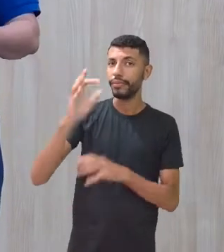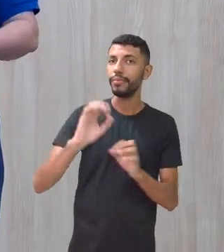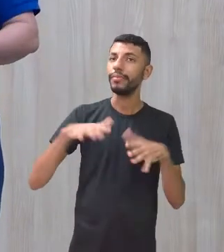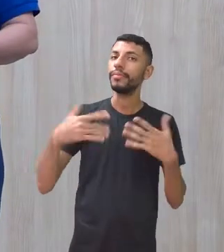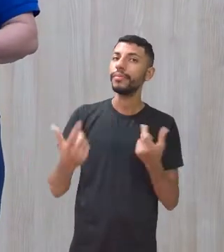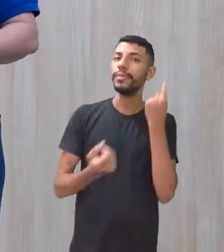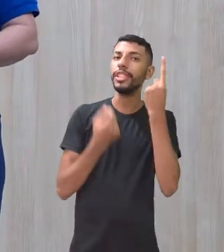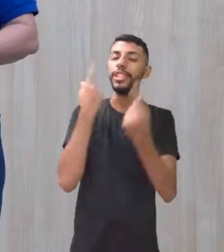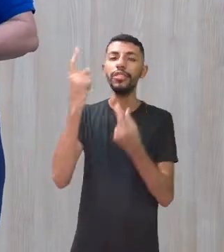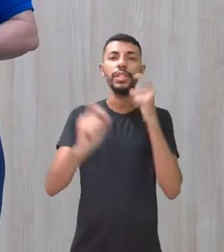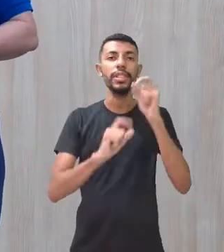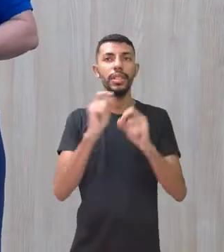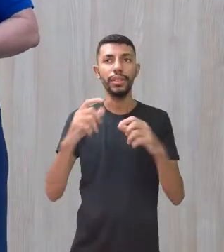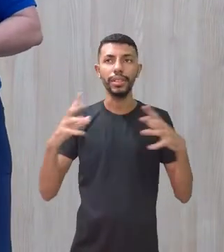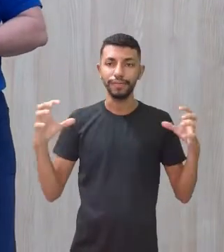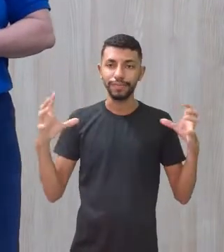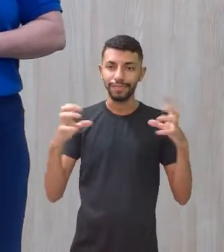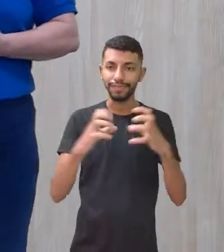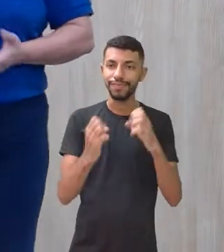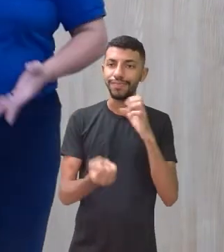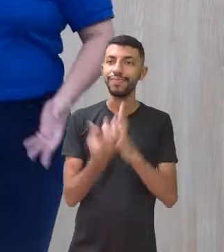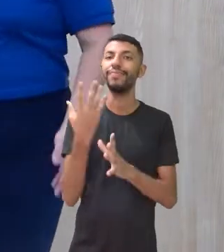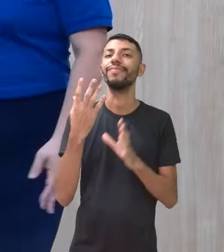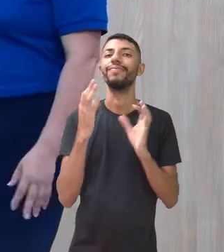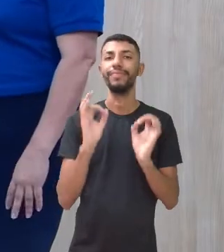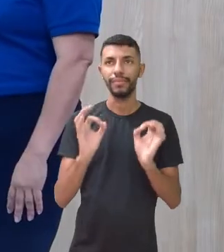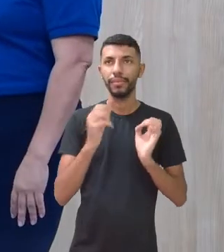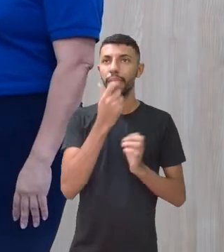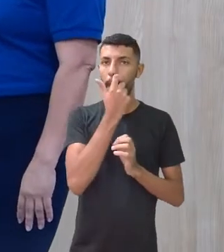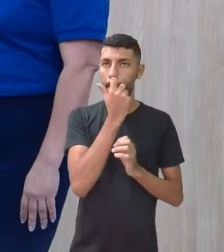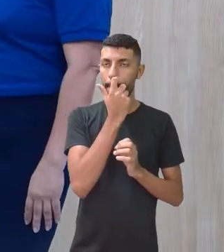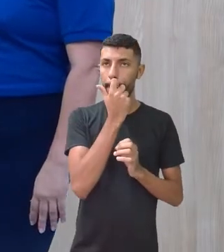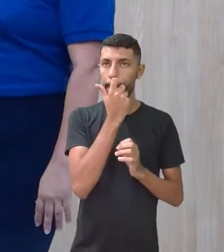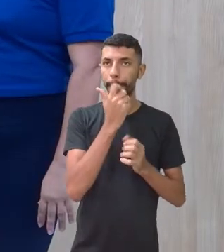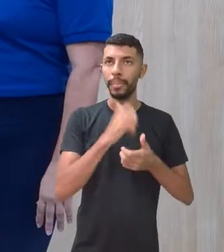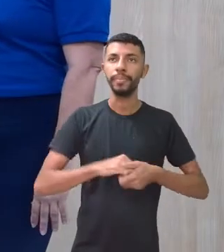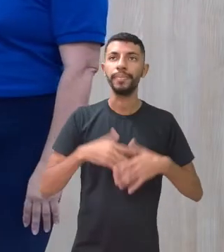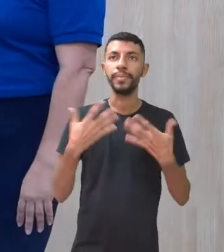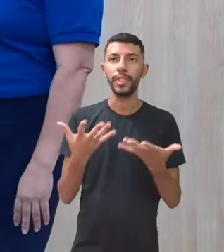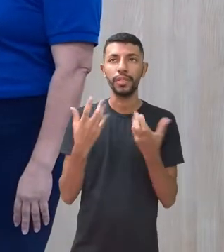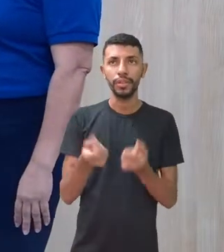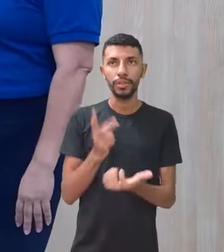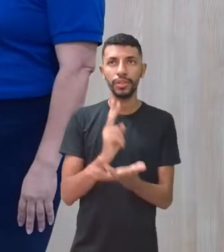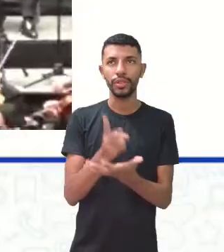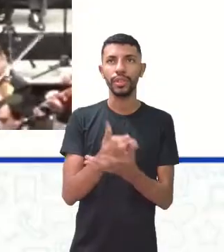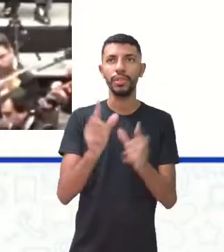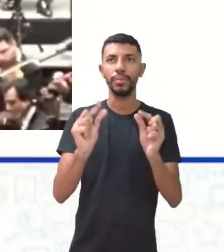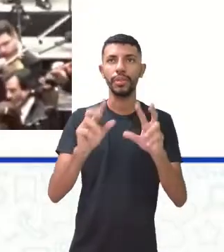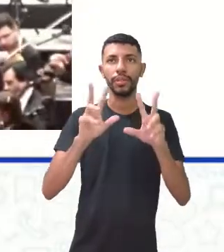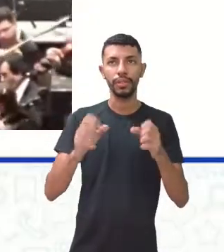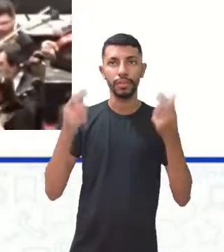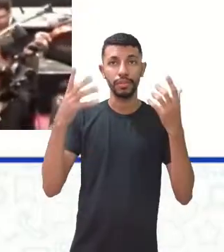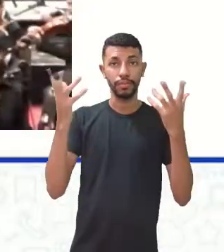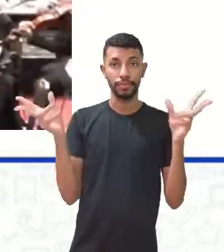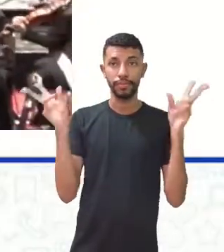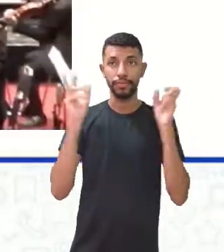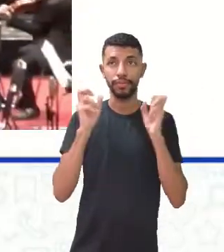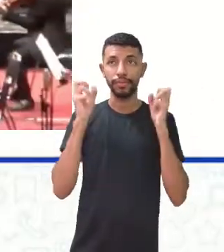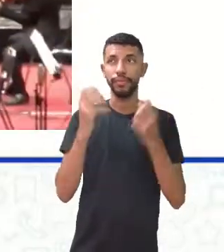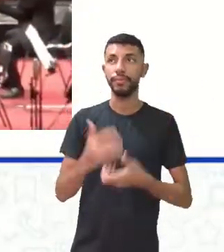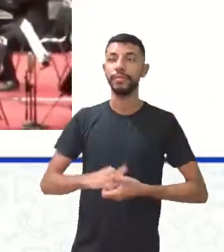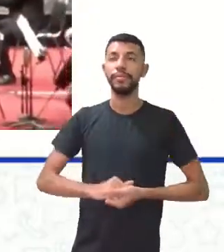um elemento de conflito. Exatamente, não é, Carla? Exatamente. Pois é, vamos continuar um pouquinho, vamos ouvir.